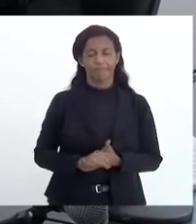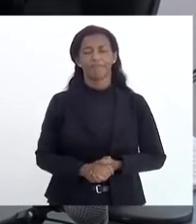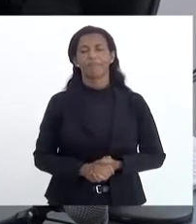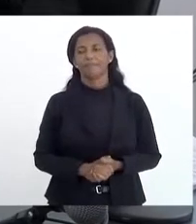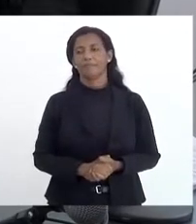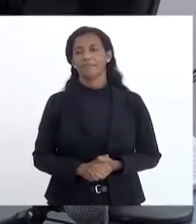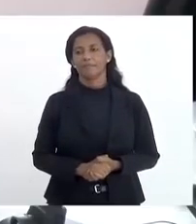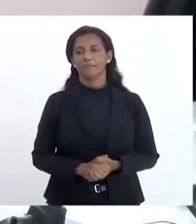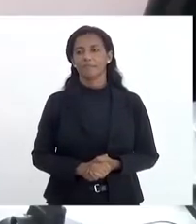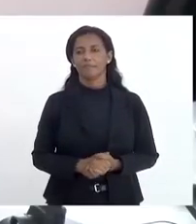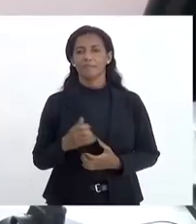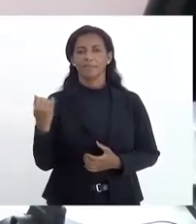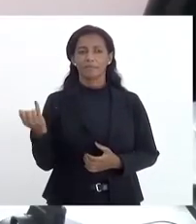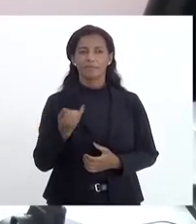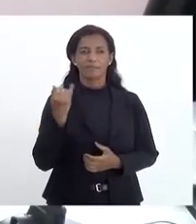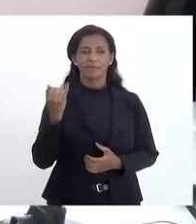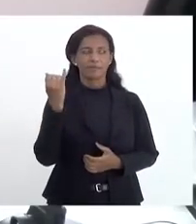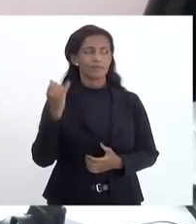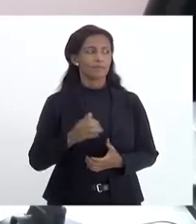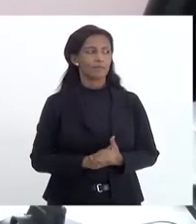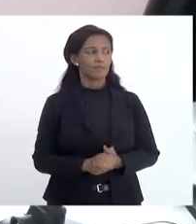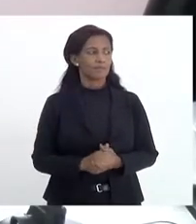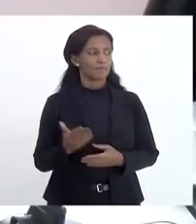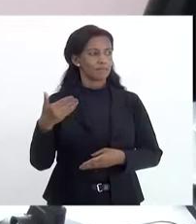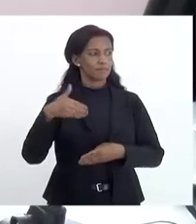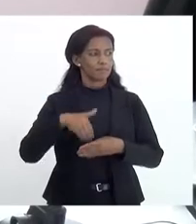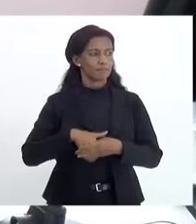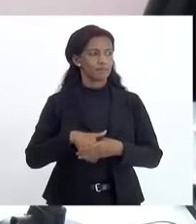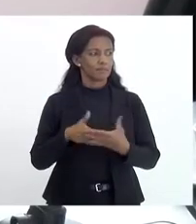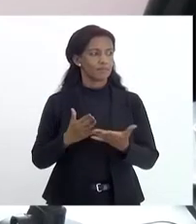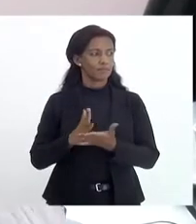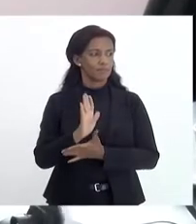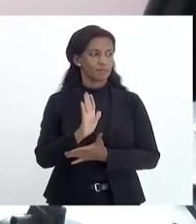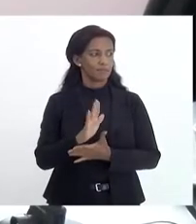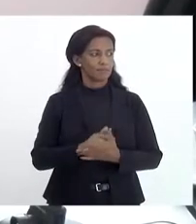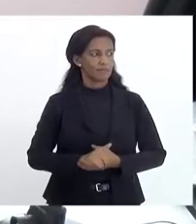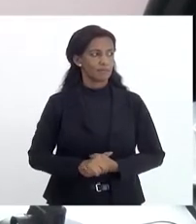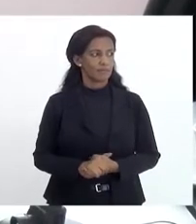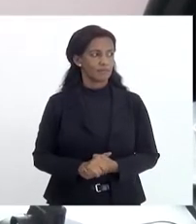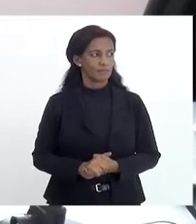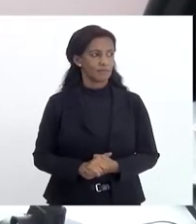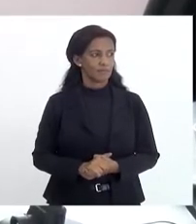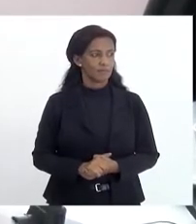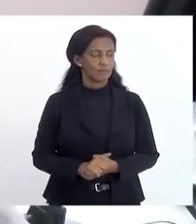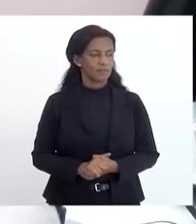apropriado. Muito importante. Em discussão e votação, aprovado.